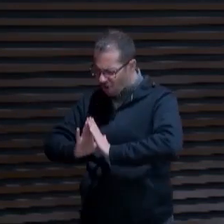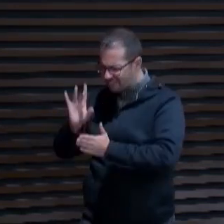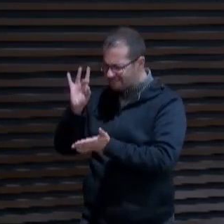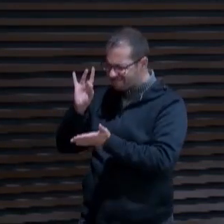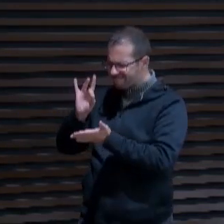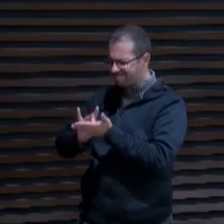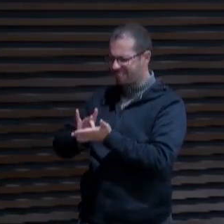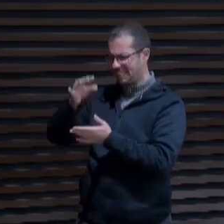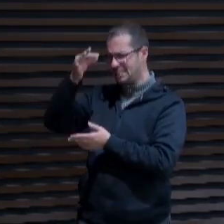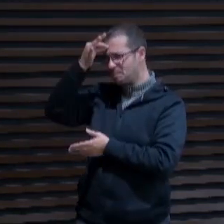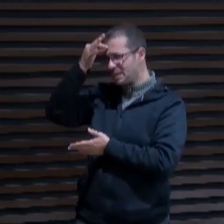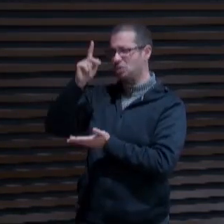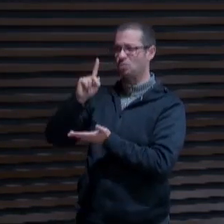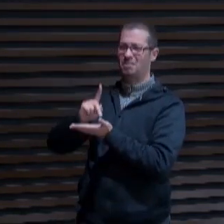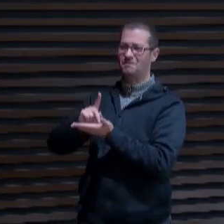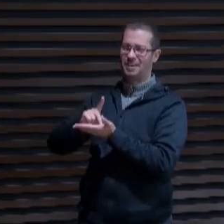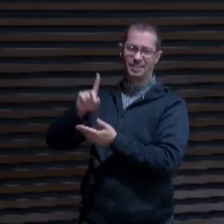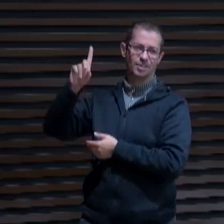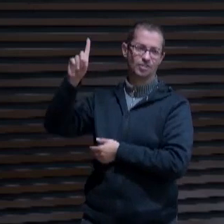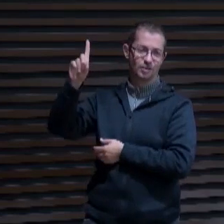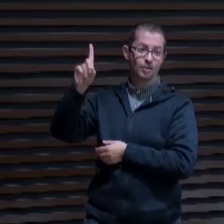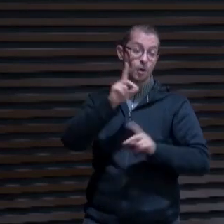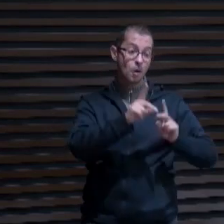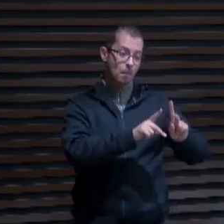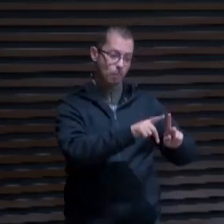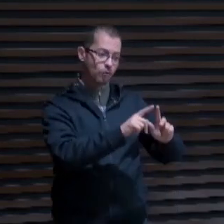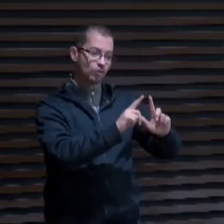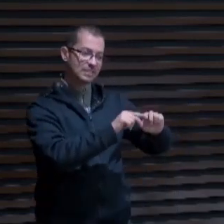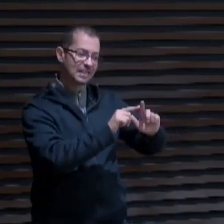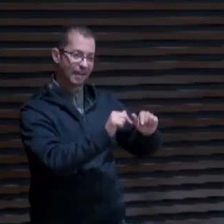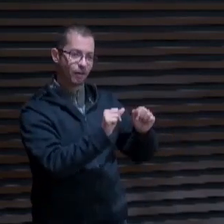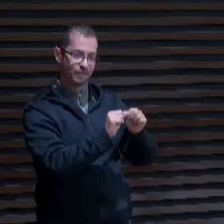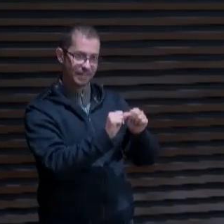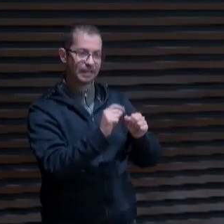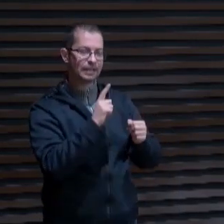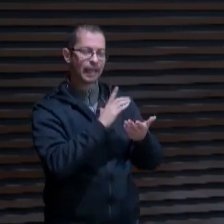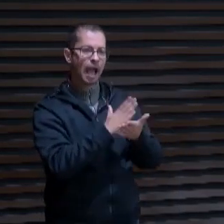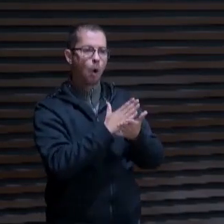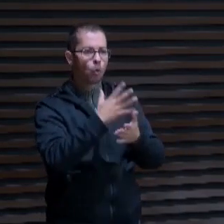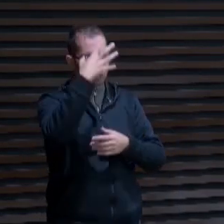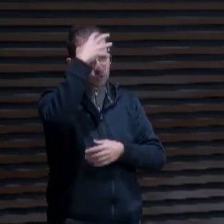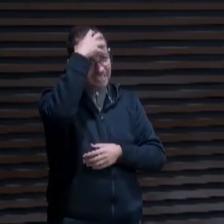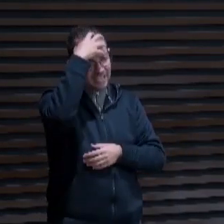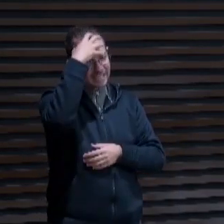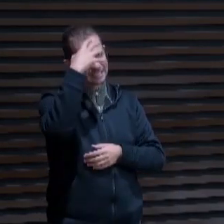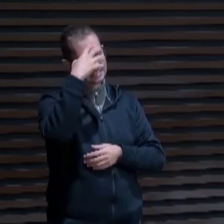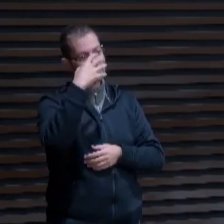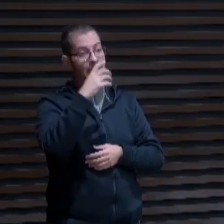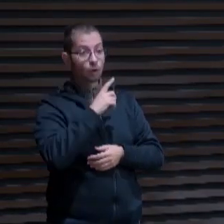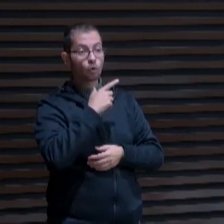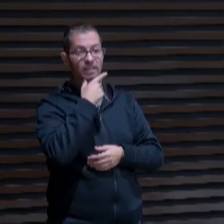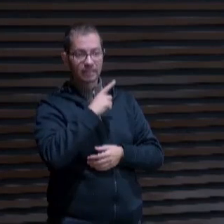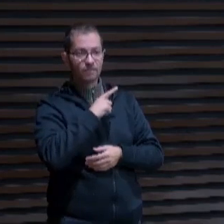que as coisas que o povo de Israel fez, nós temos alguns reis que nós poderíamos destacar, como Manassés, que queimou o seu próprio